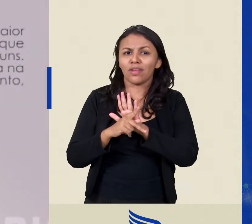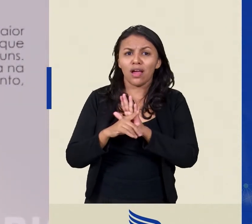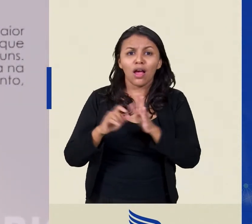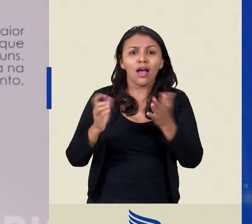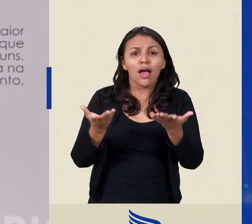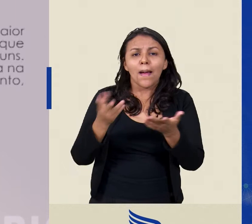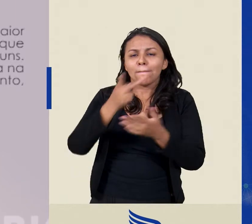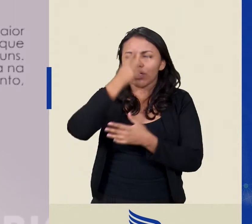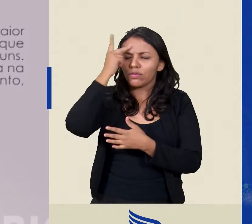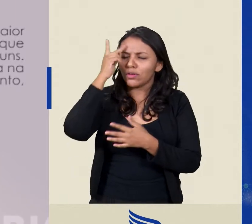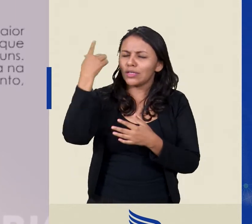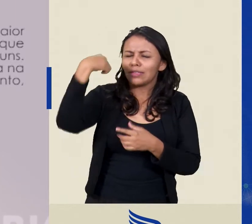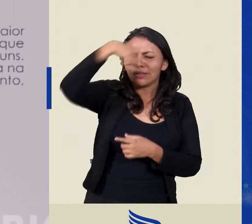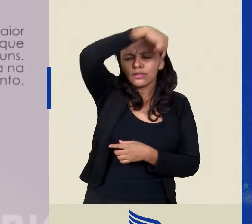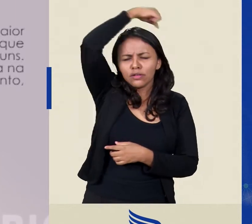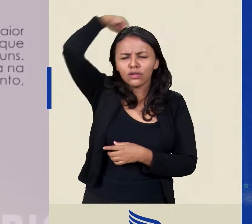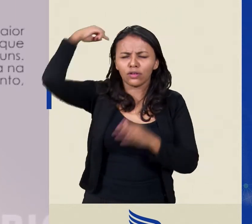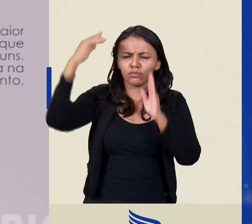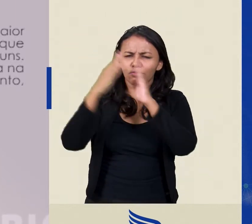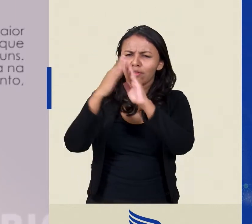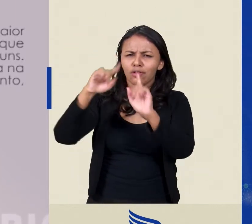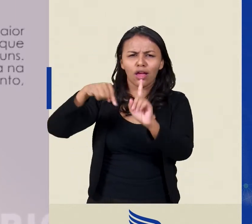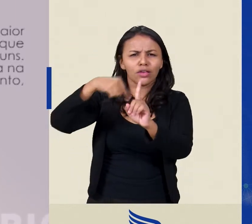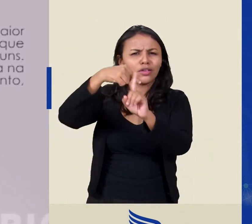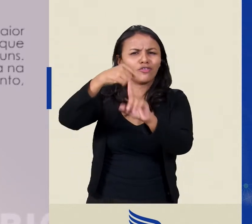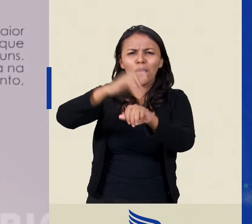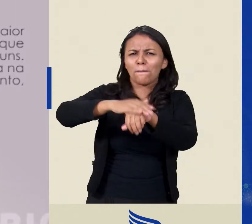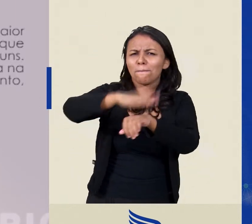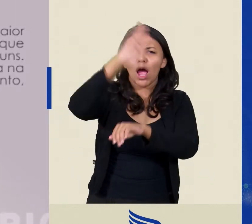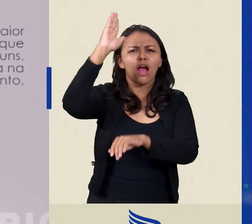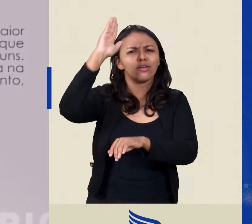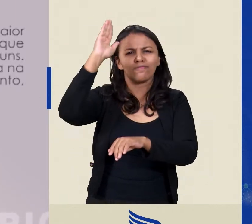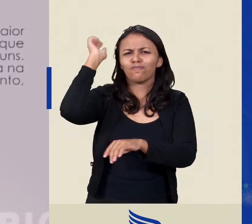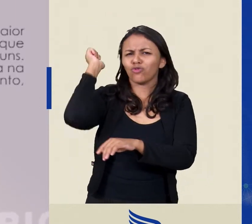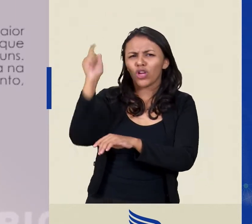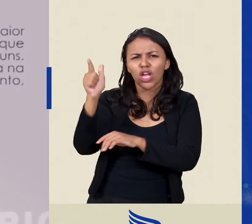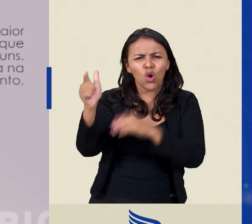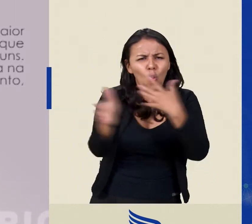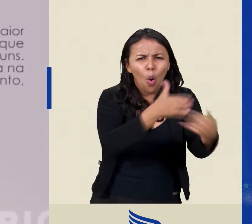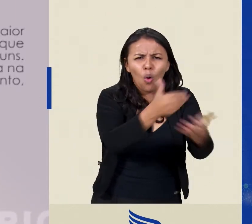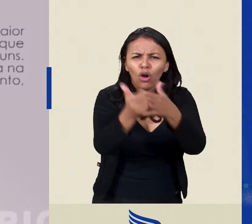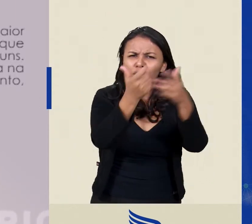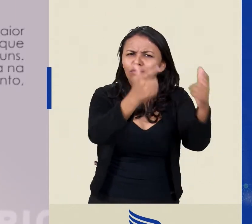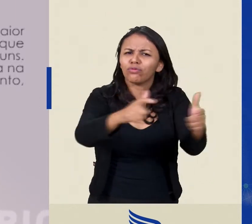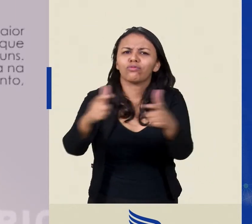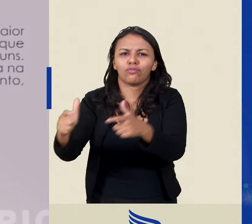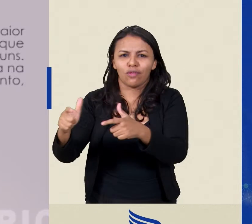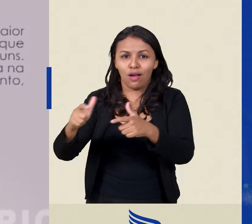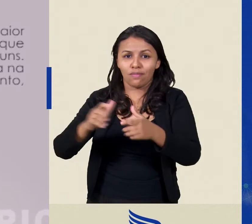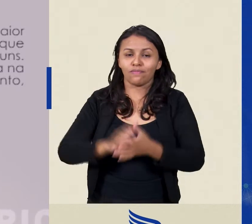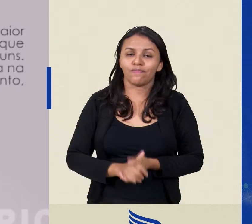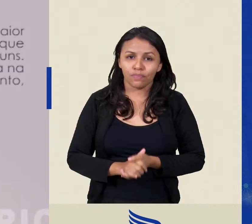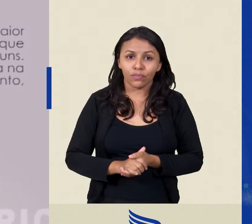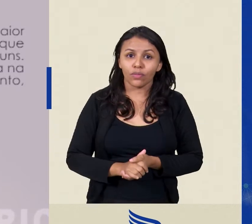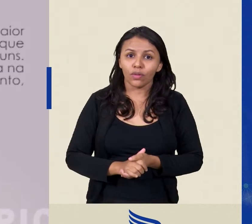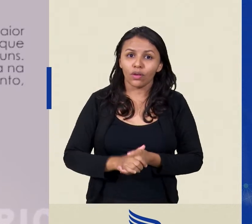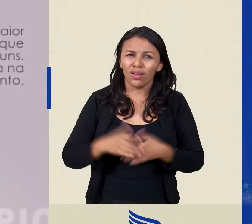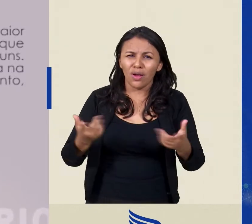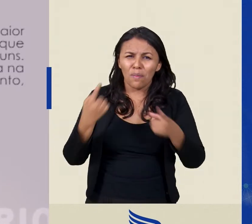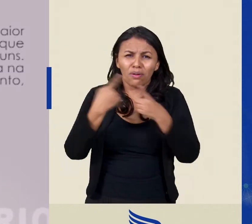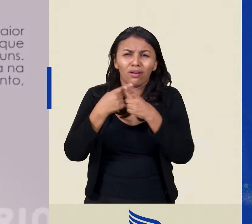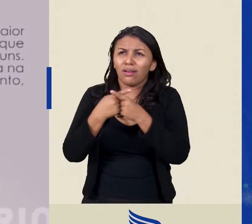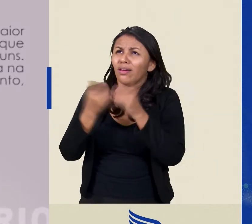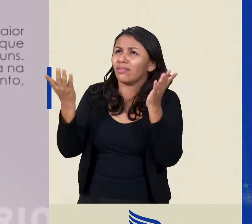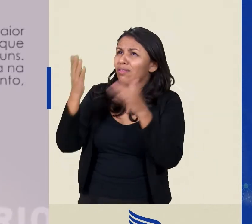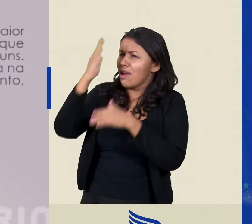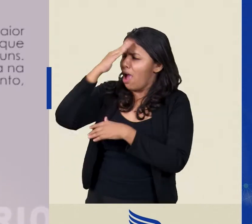maior santidade na casa de Deus do que em qualquer outro sítio dos mais comuns. Por causa de sua irreverência